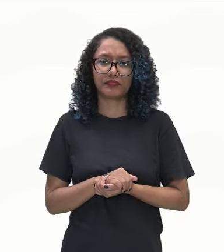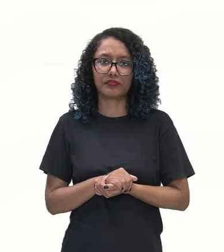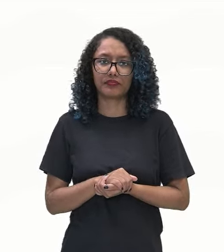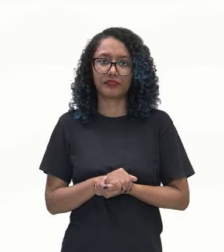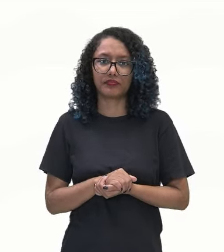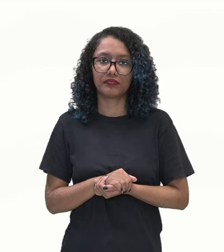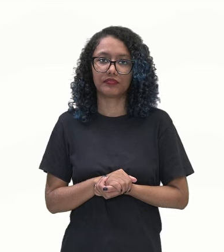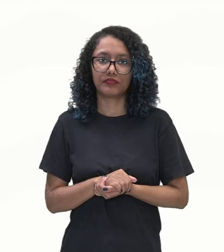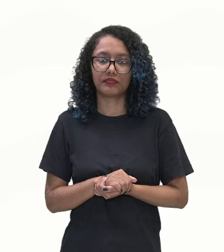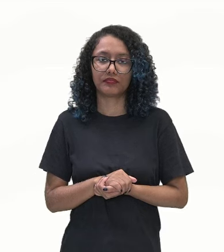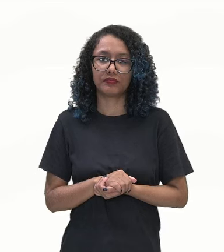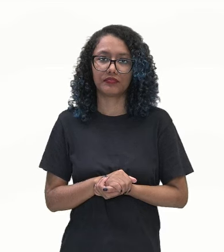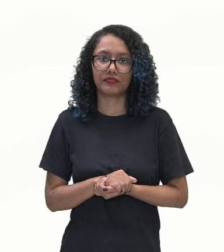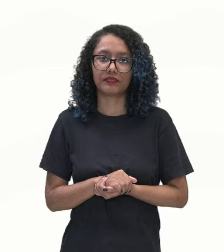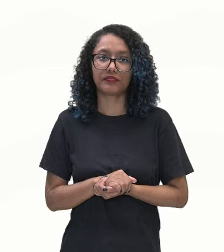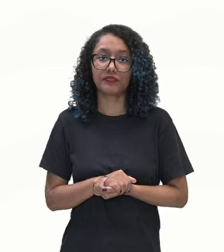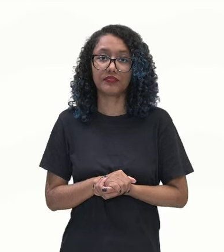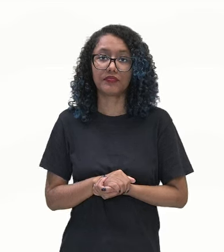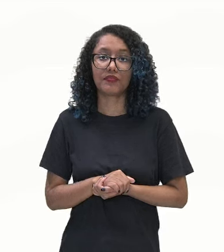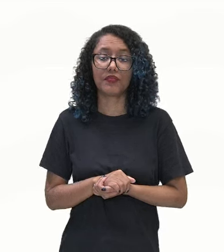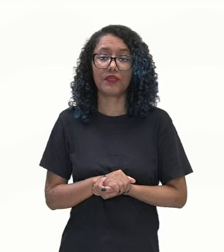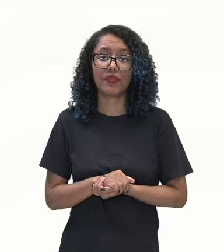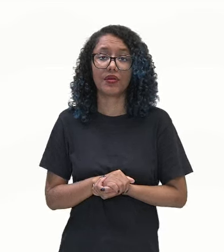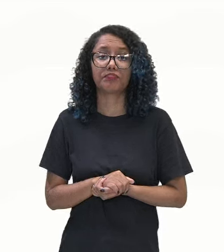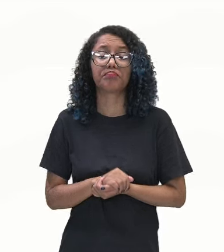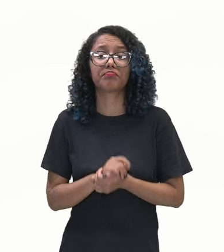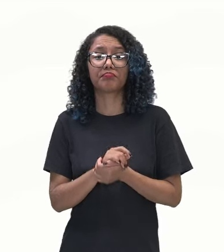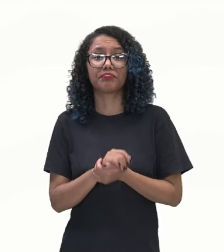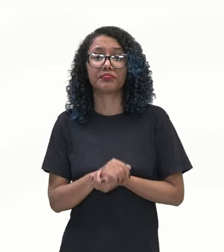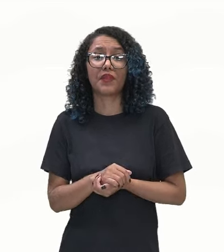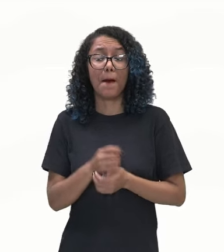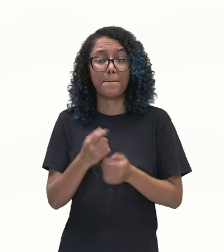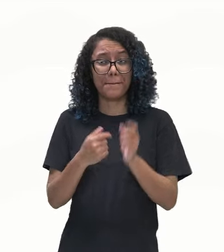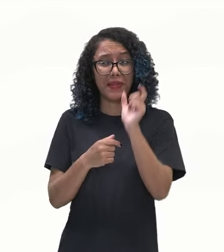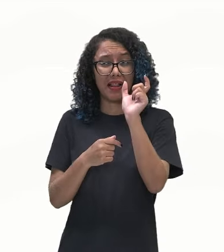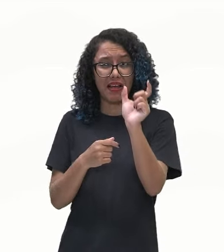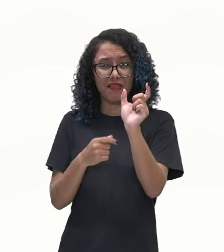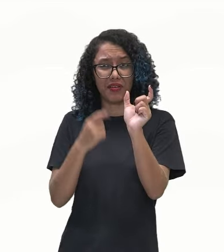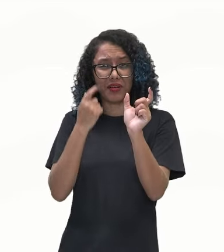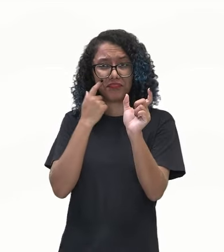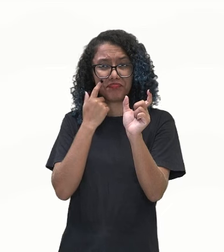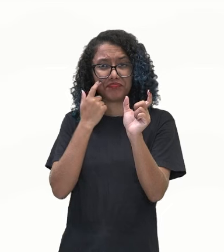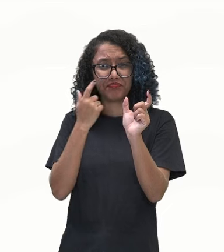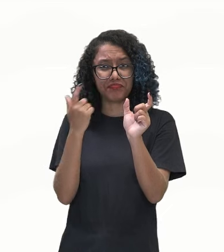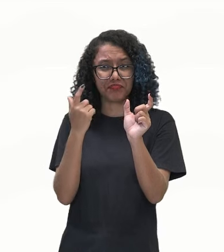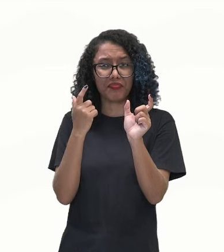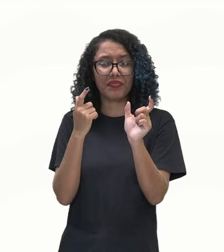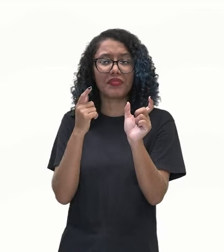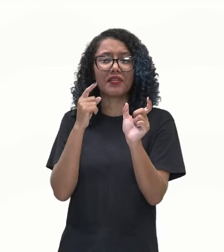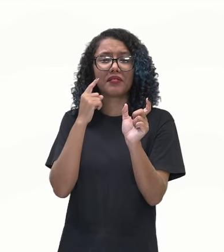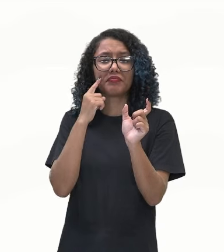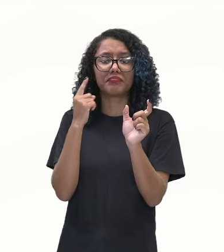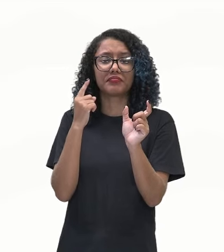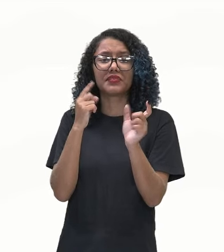inclusivas para pessoas com disabilities. A palavrinha disabilities são aquelas pessoas que têm dificuldades